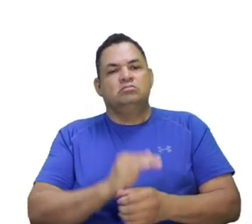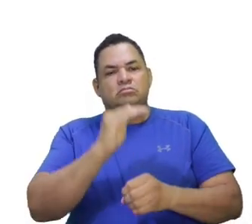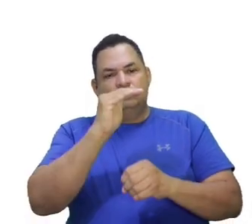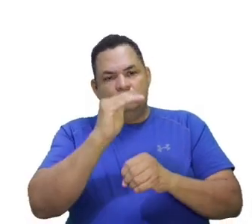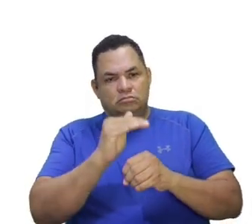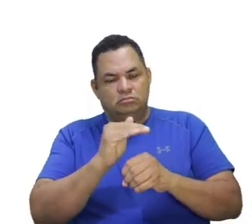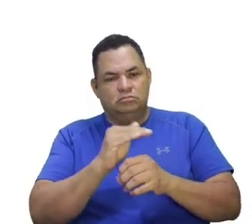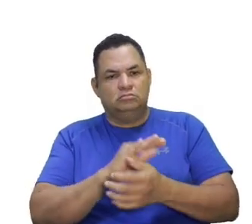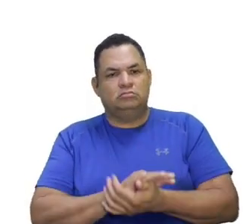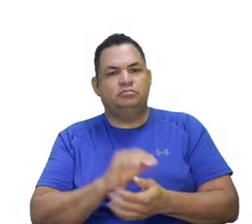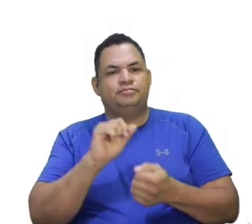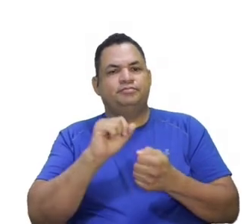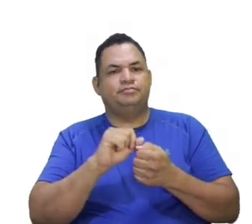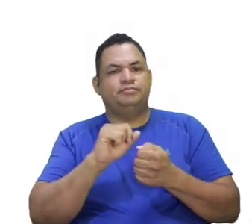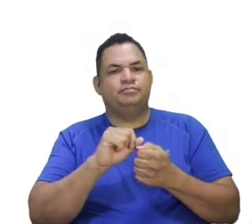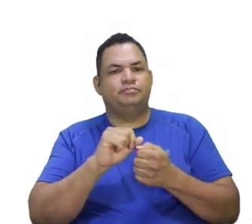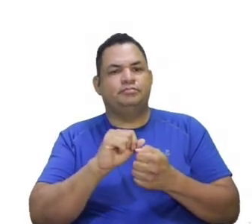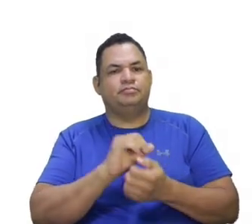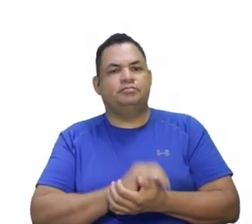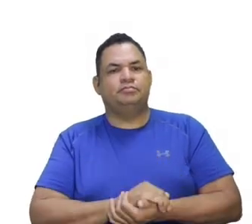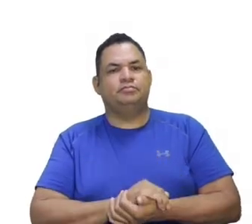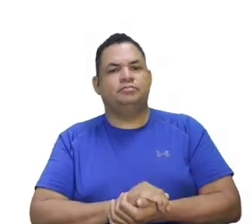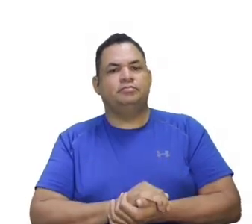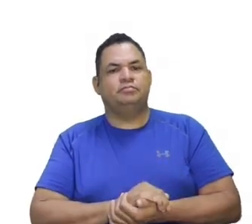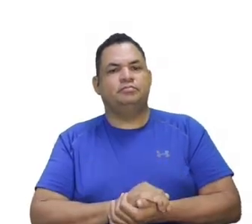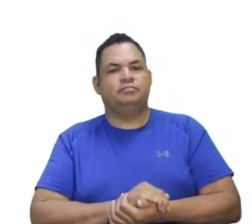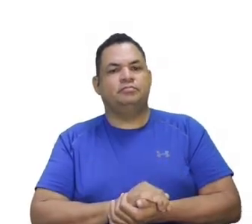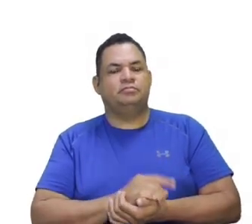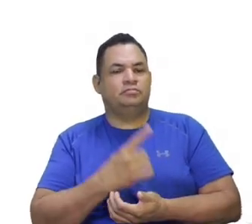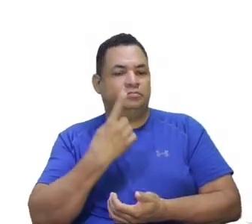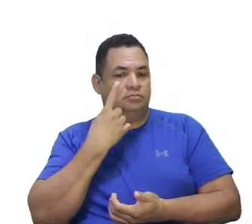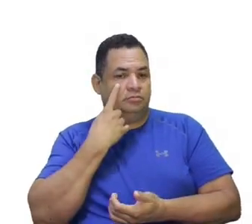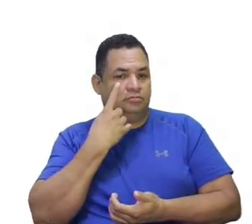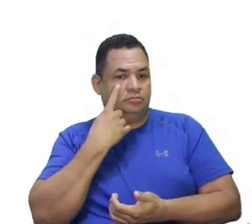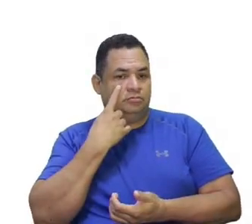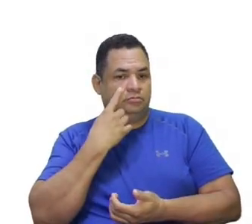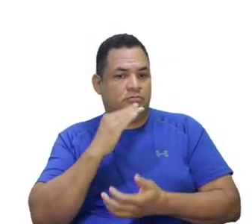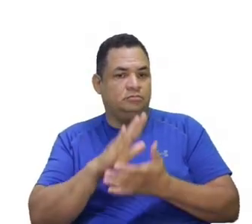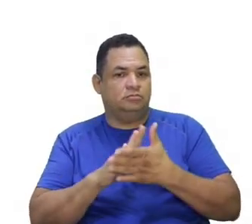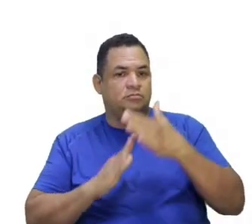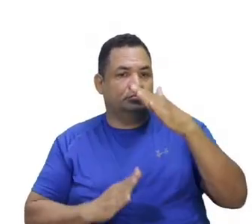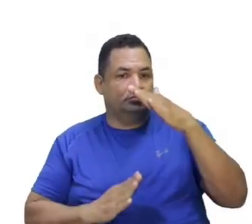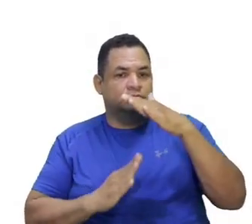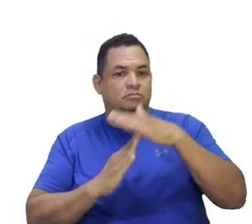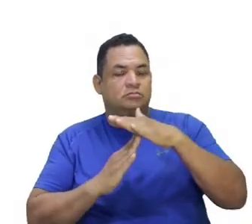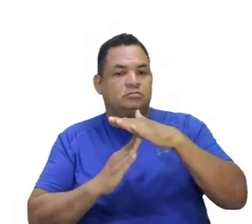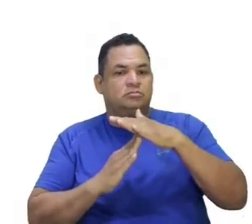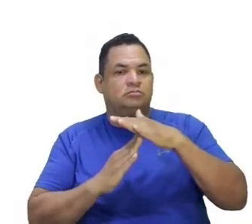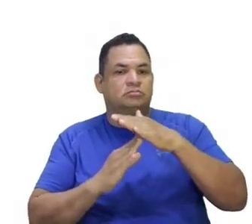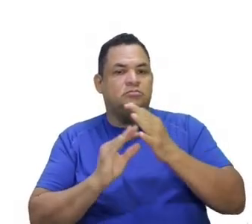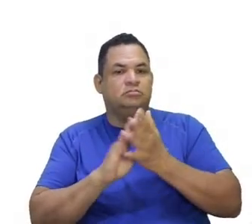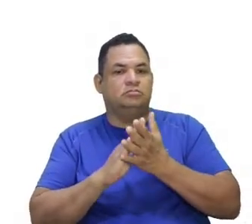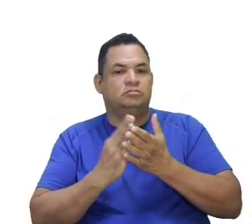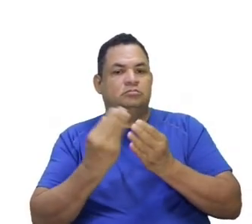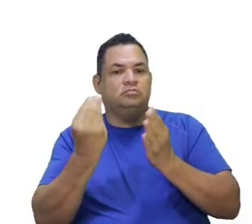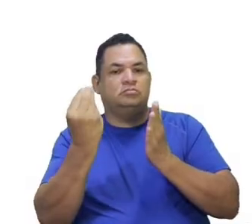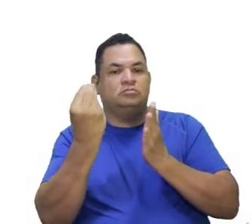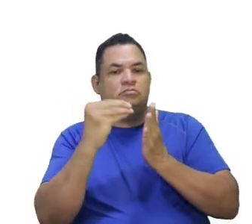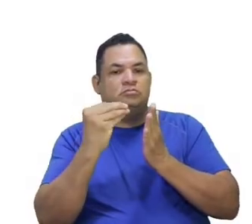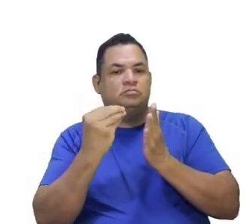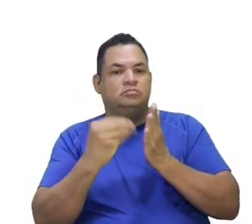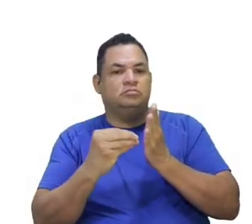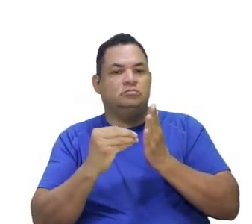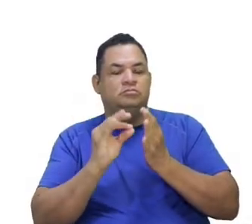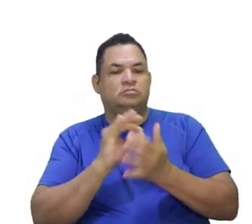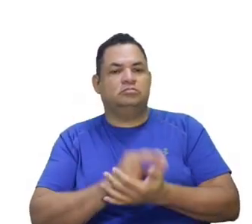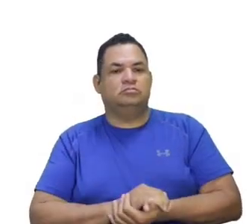mais energético. Você faz a distribuição eletrônica e vê qual é o último subnível a ser preenchido.